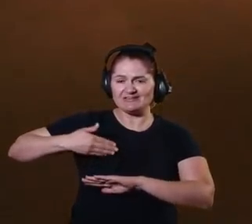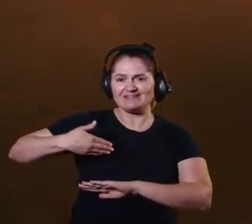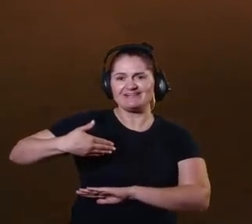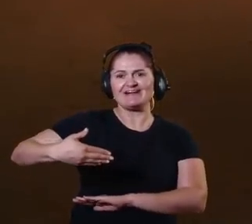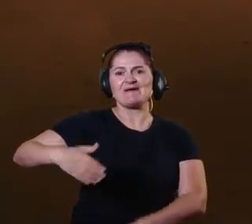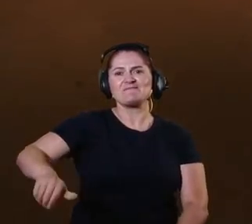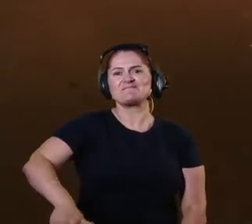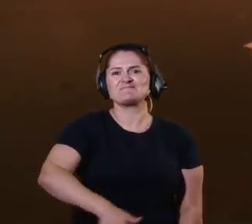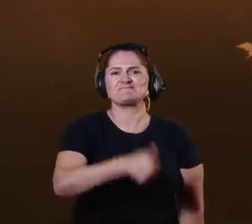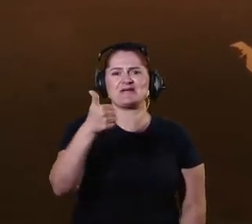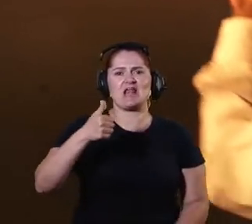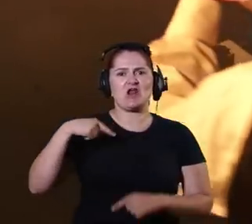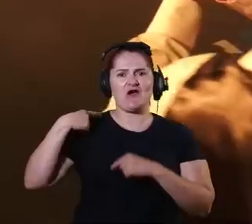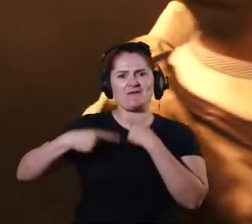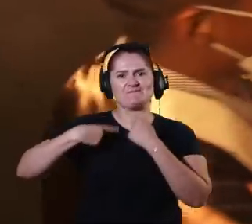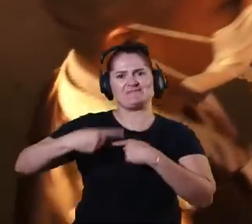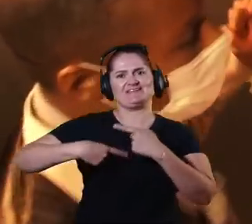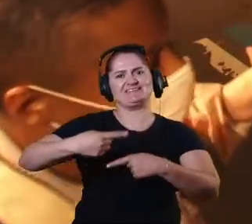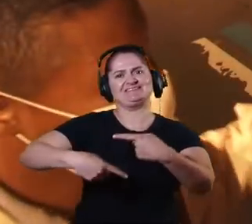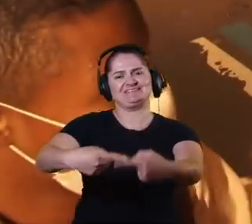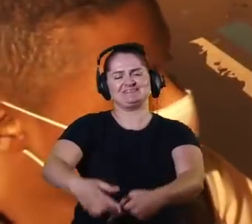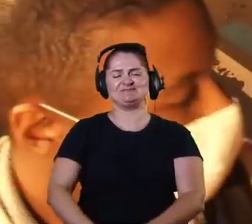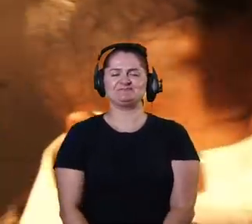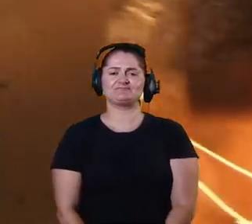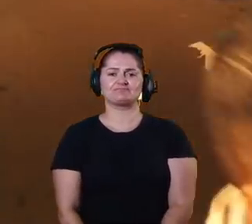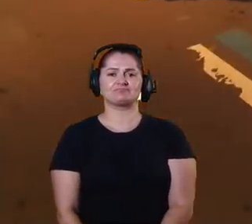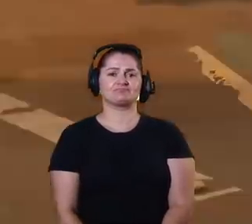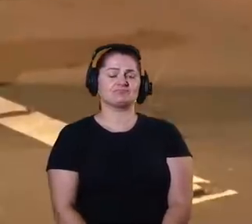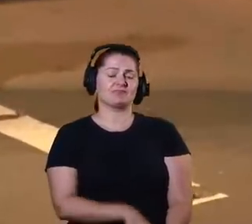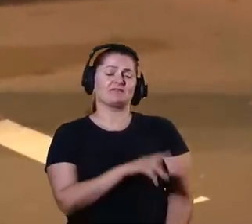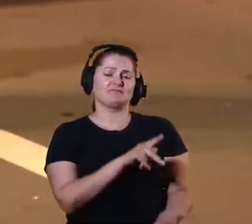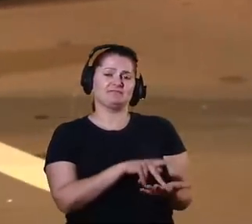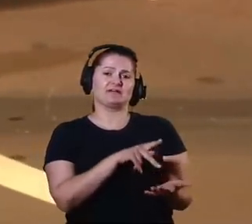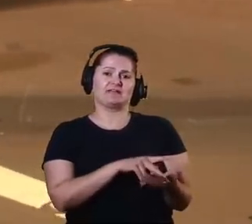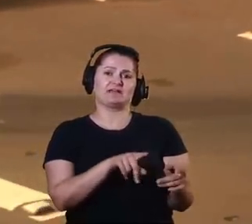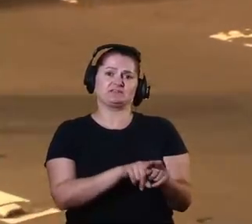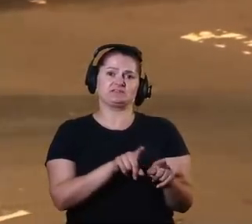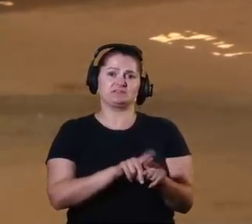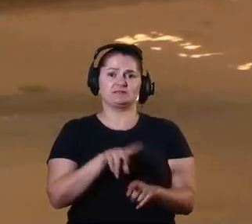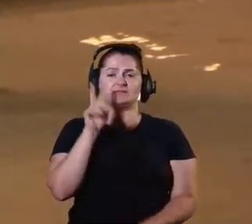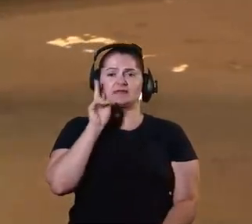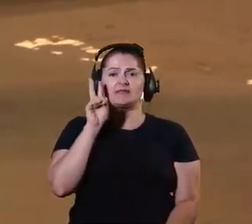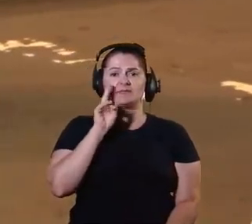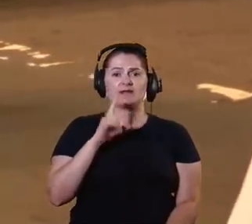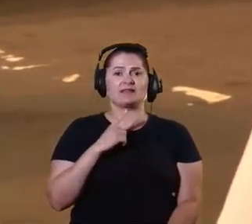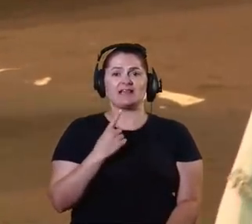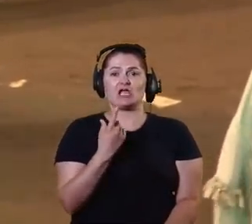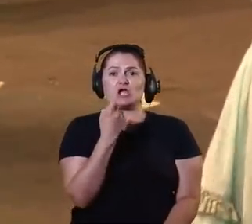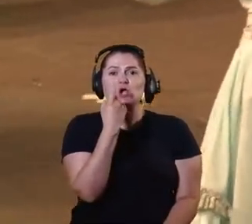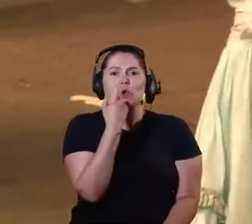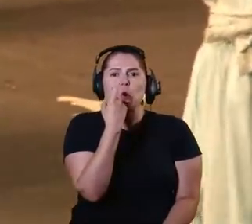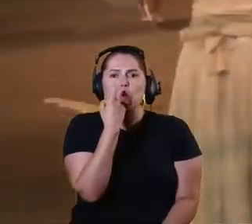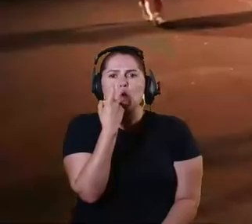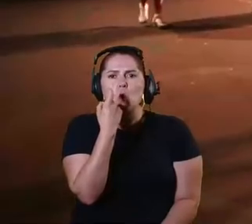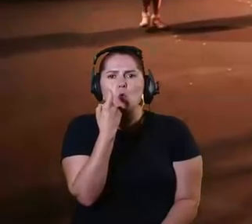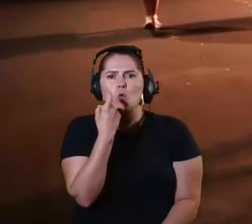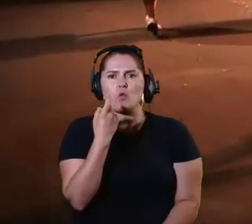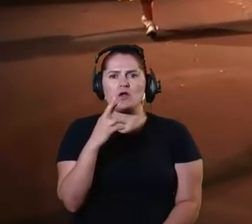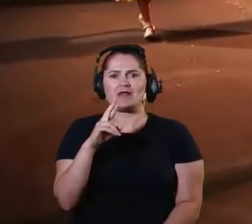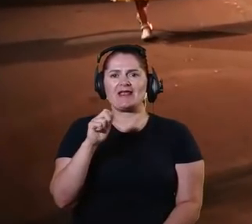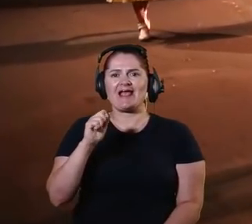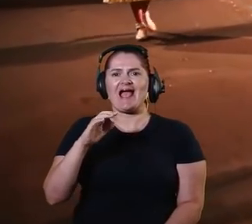que ficarão por aqui. Realmente, Thales, e lembrarmos que existe apenas uma raça, a raça humana, e